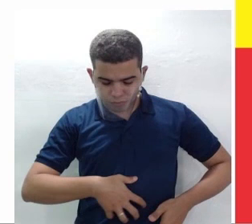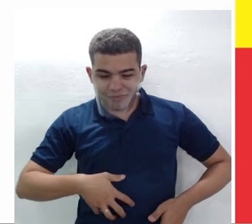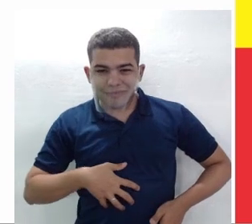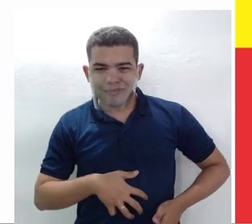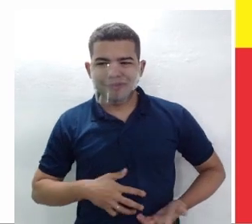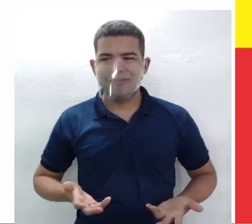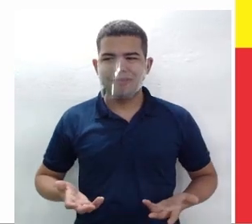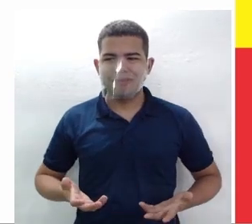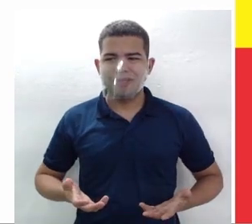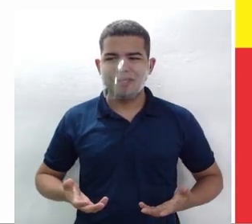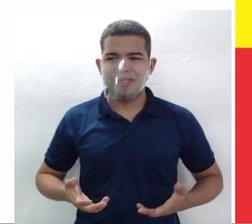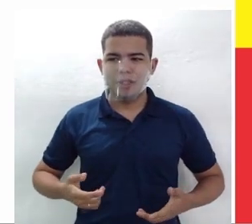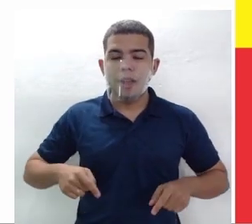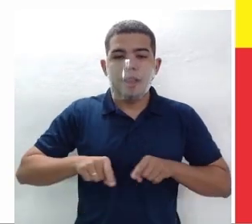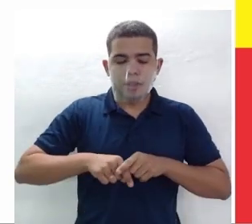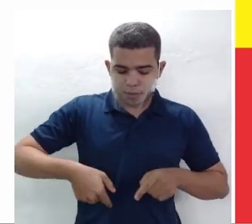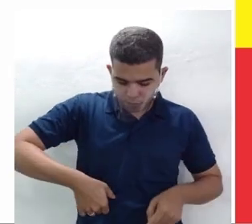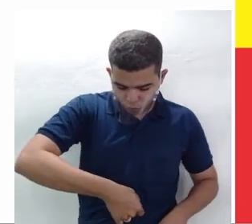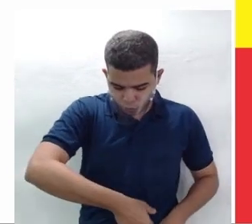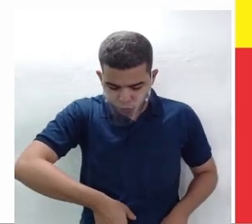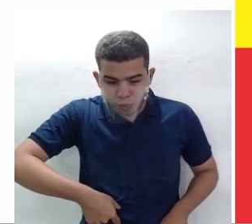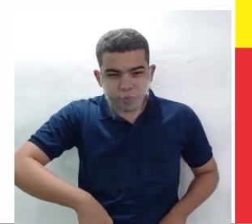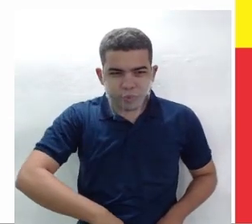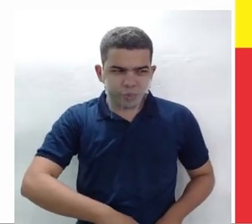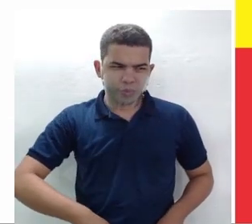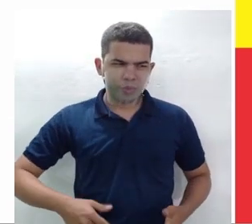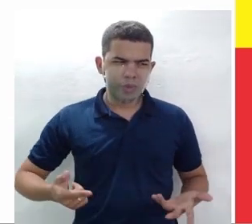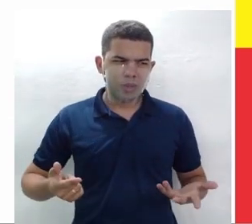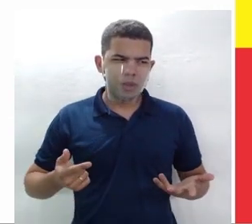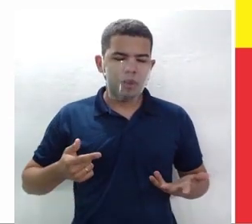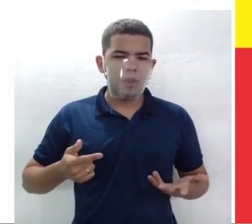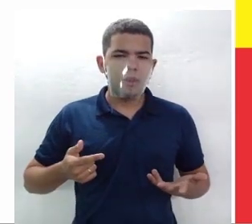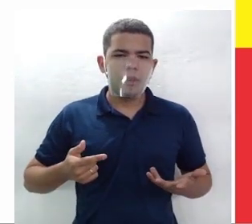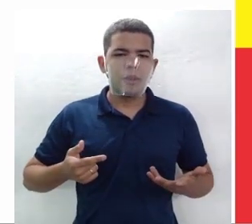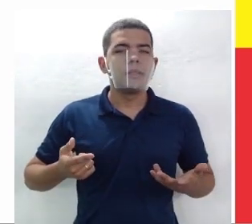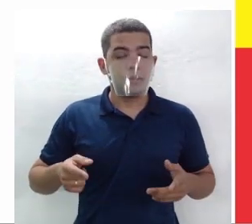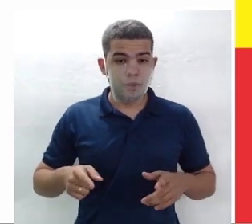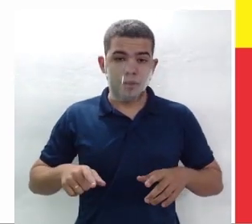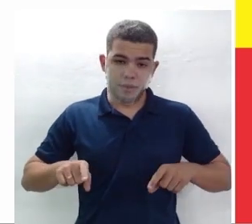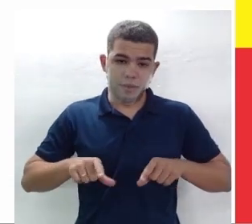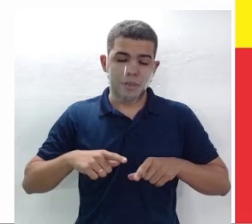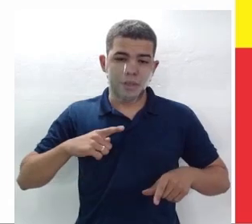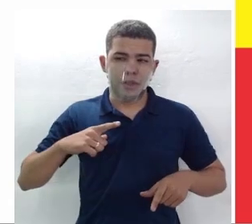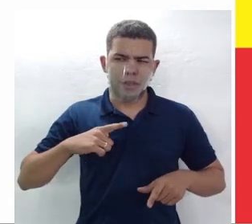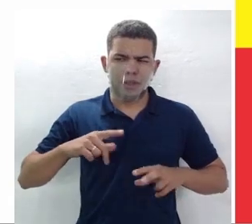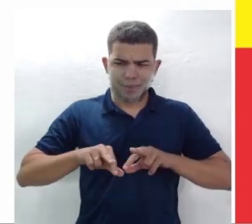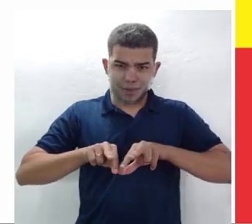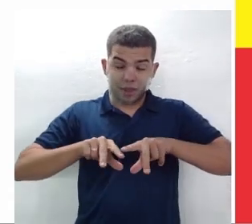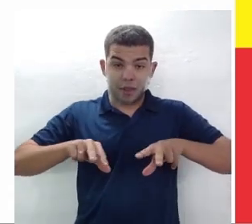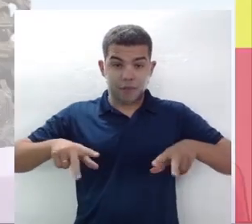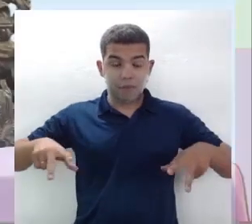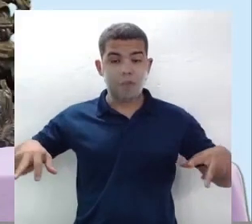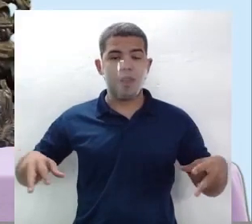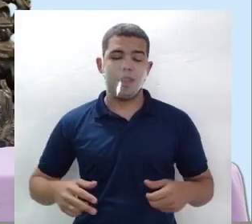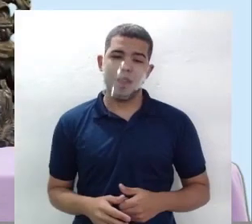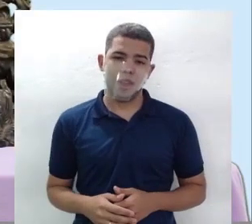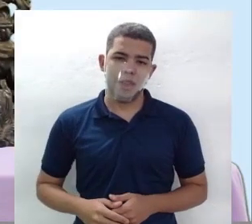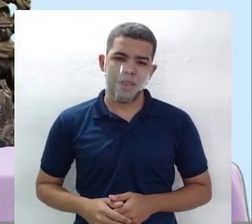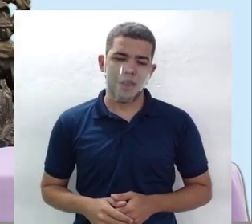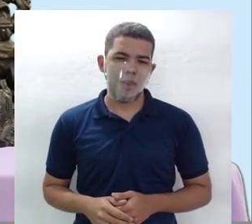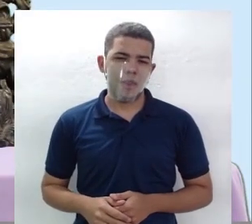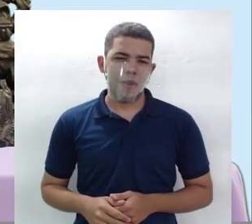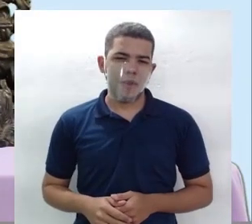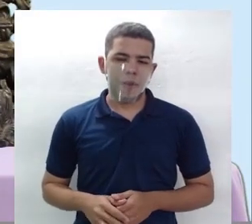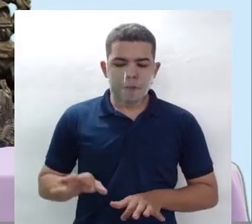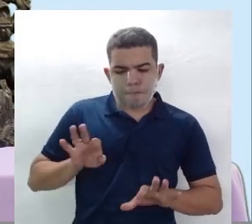o intestino delgado, os rins. Então, a organização